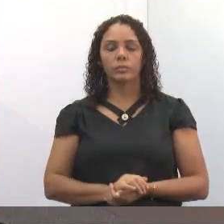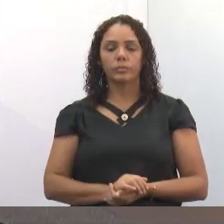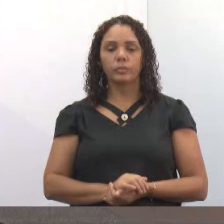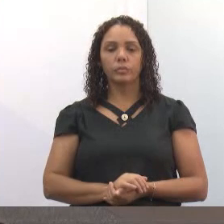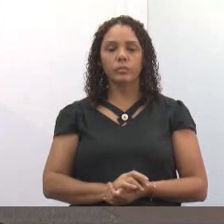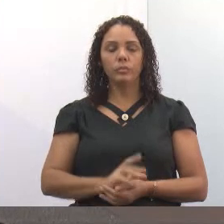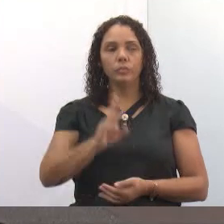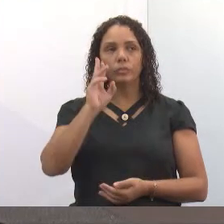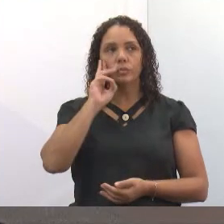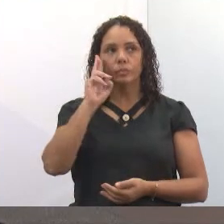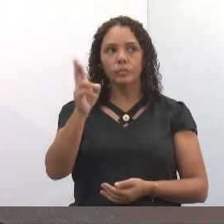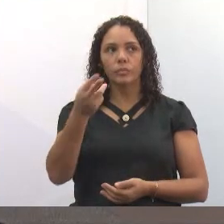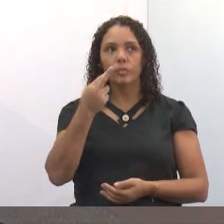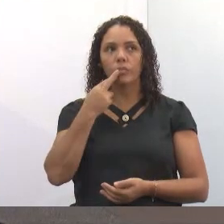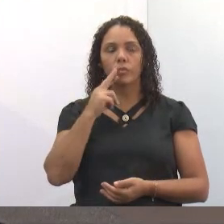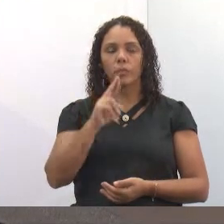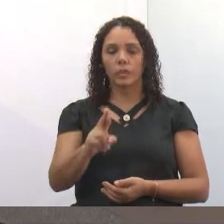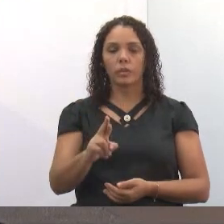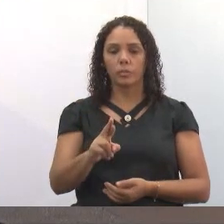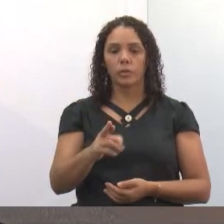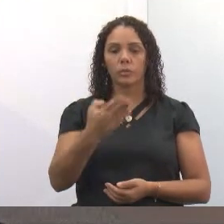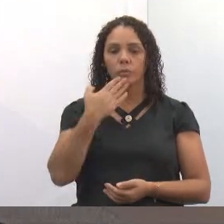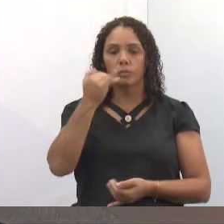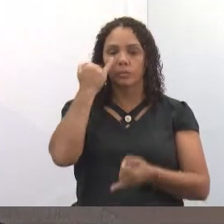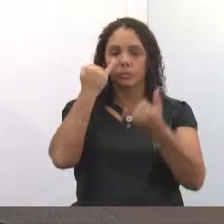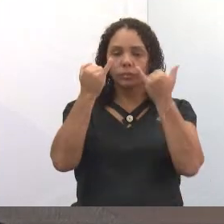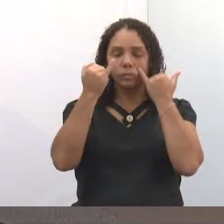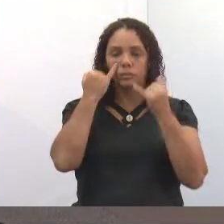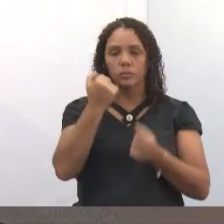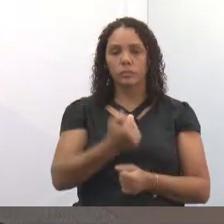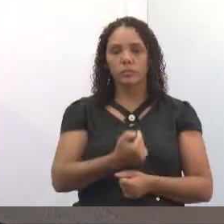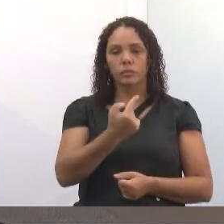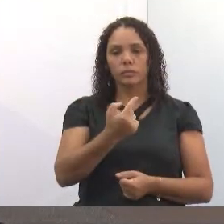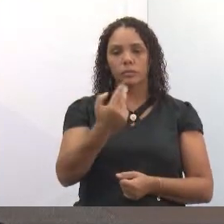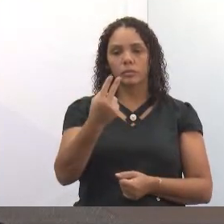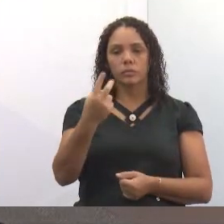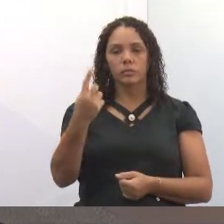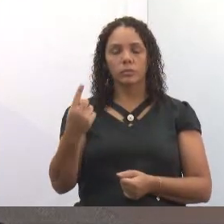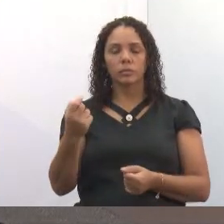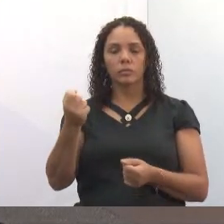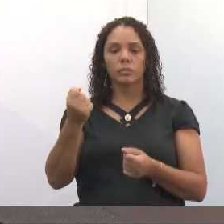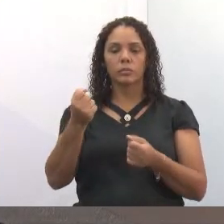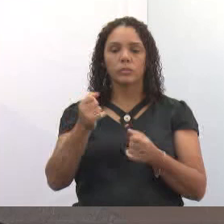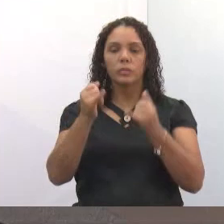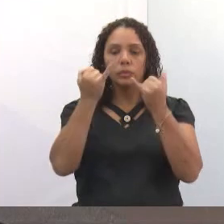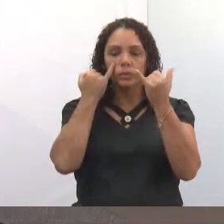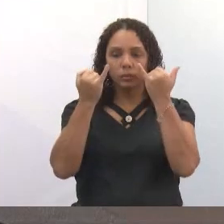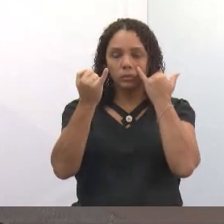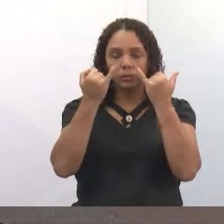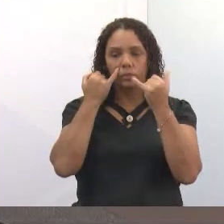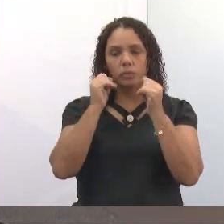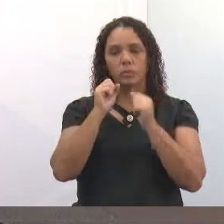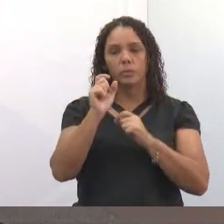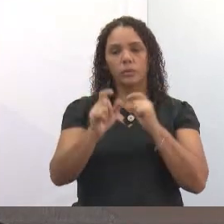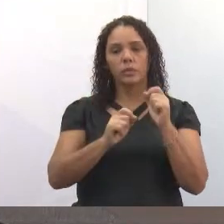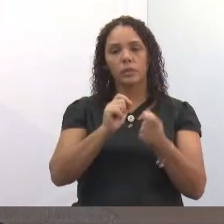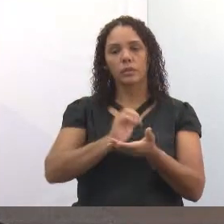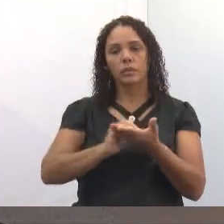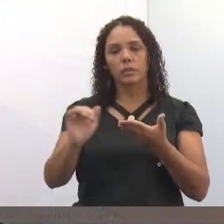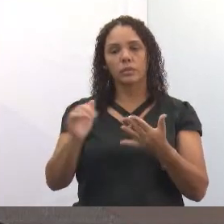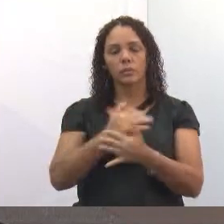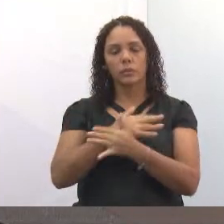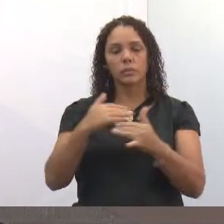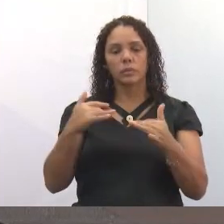Prezado senhor, em resposta ao pedido de informação 121/2024, informamos que, número 1, a Secretaria de Mobilidade Urbana